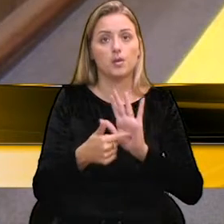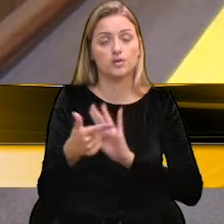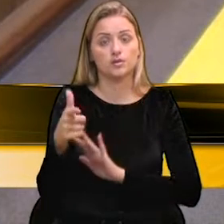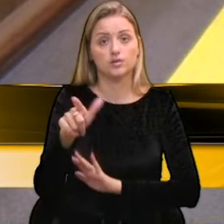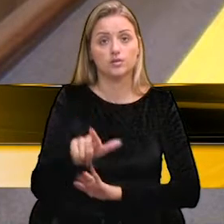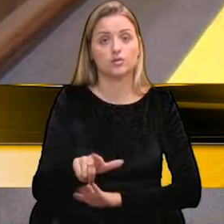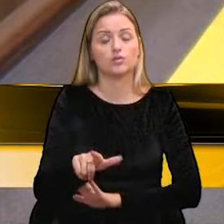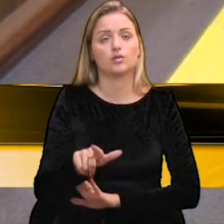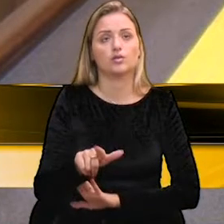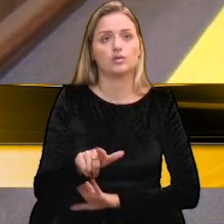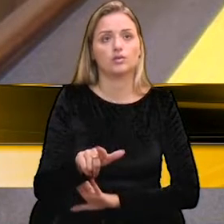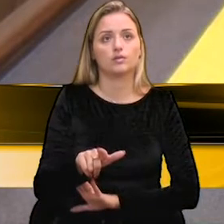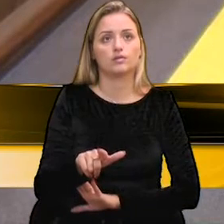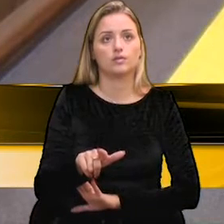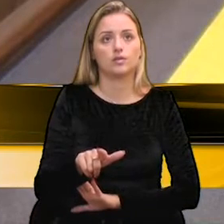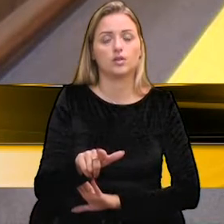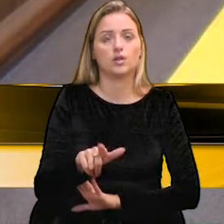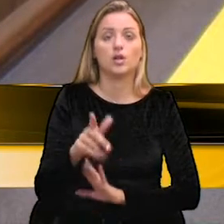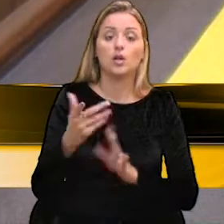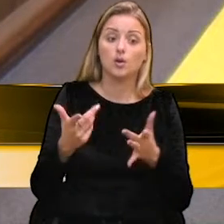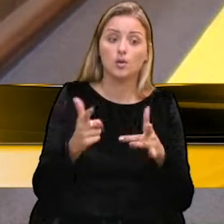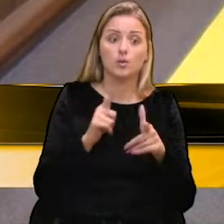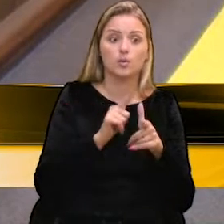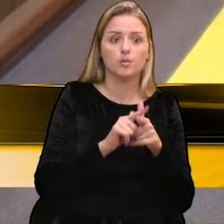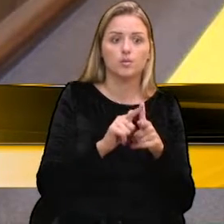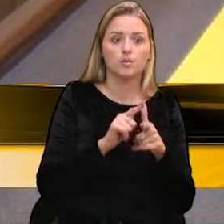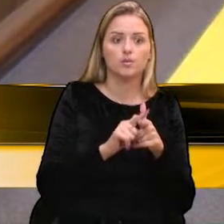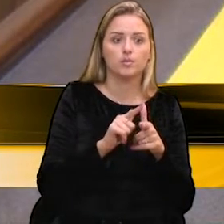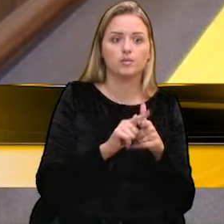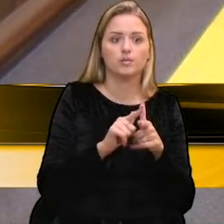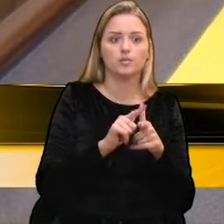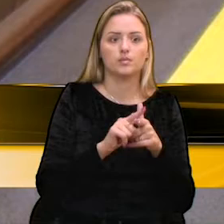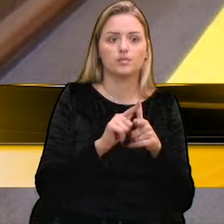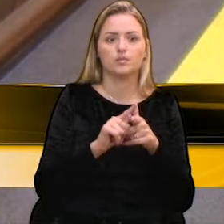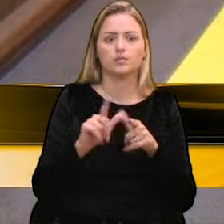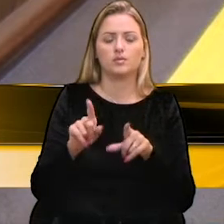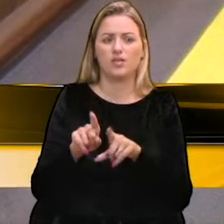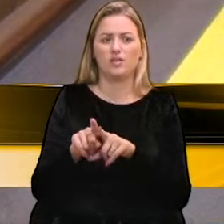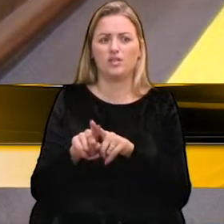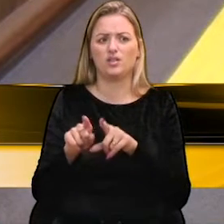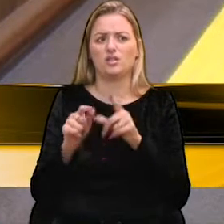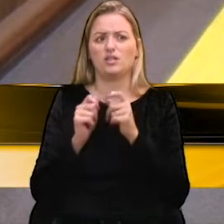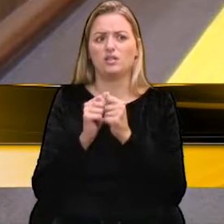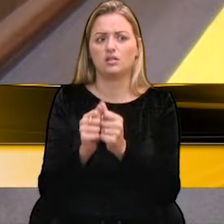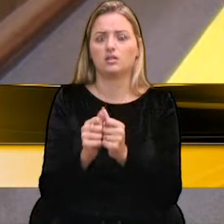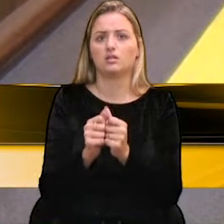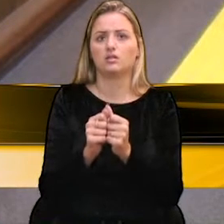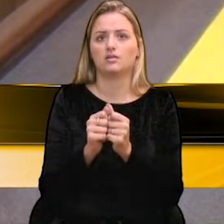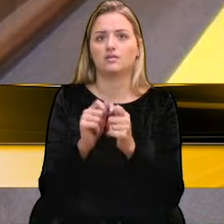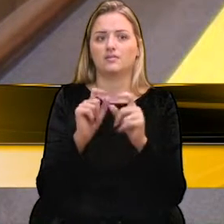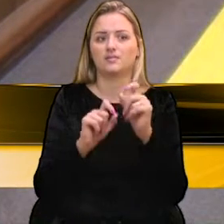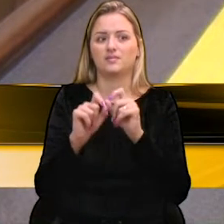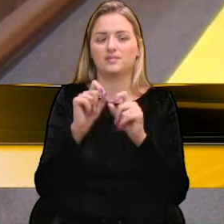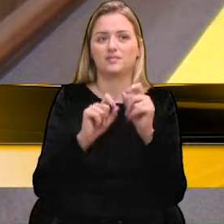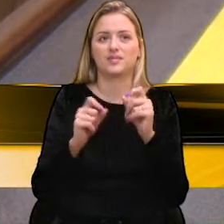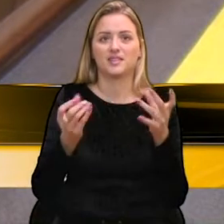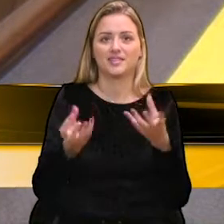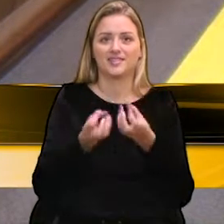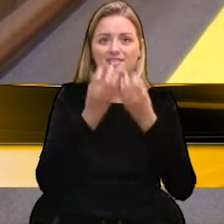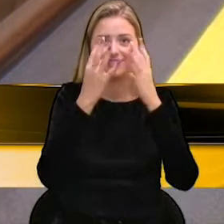vez, né, uma problemática que parece que somente a Câmara de Vereadores está levantando essa questão da Festa da